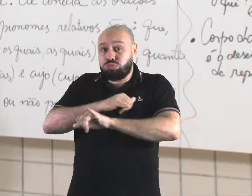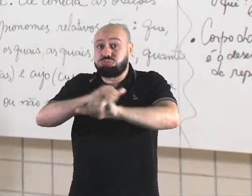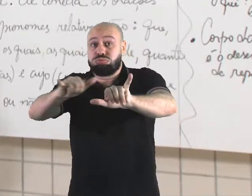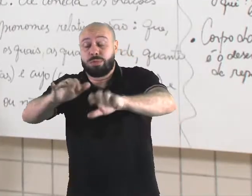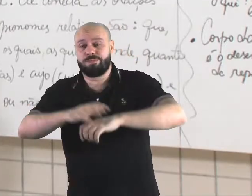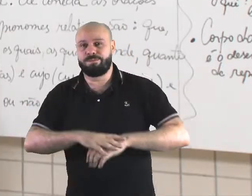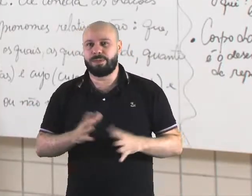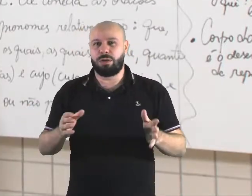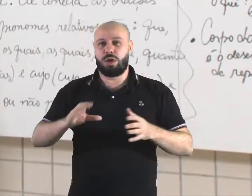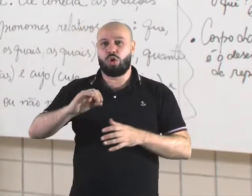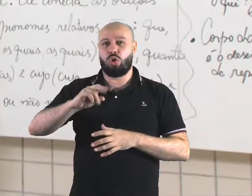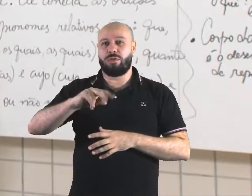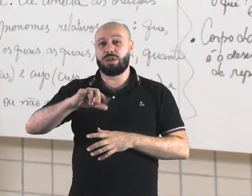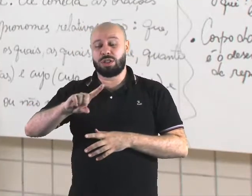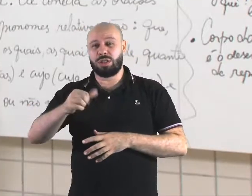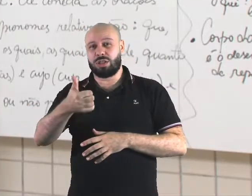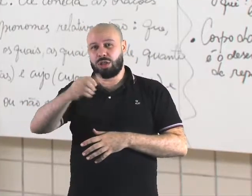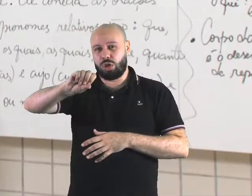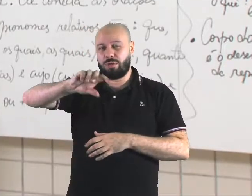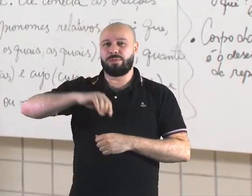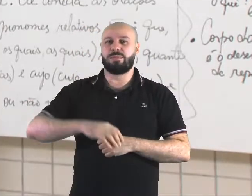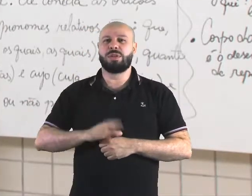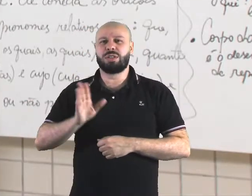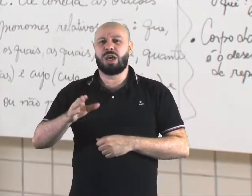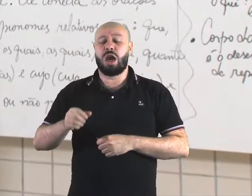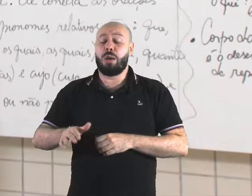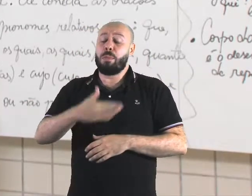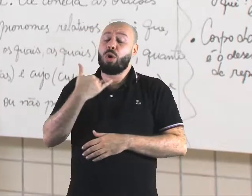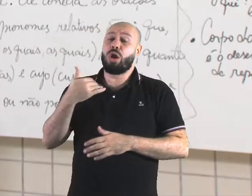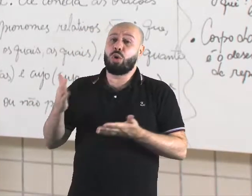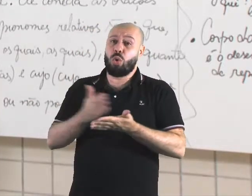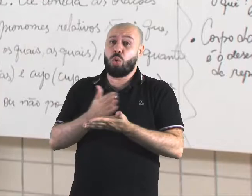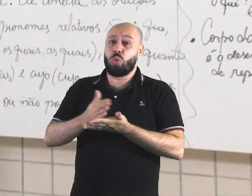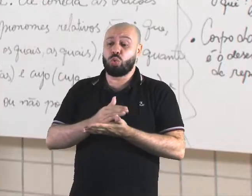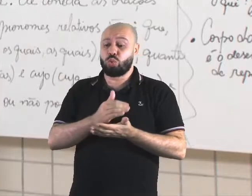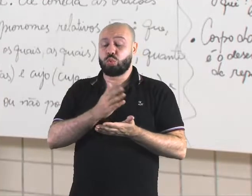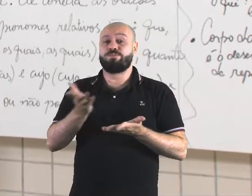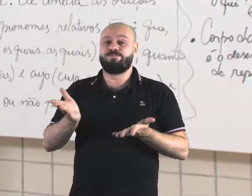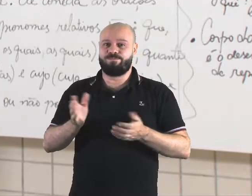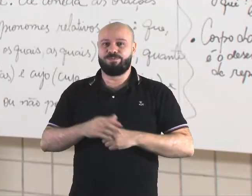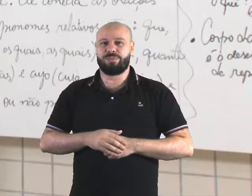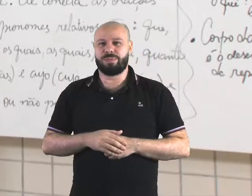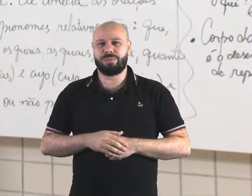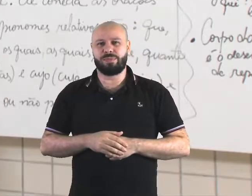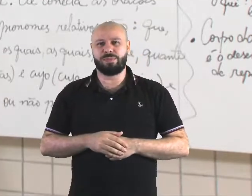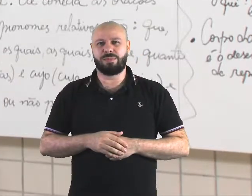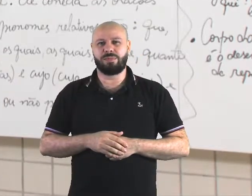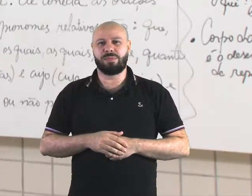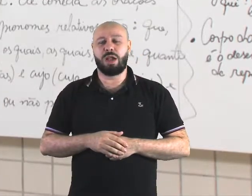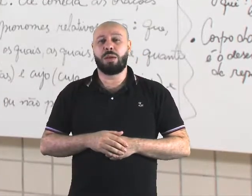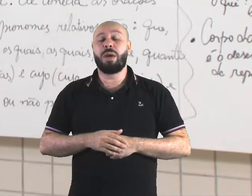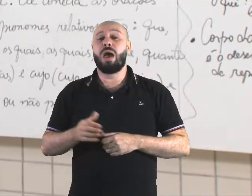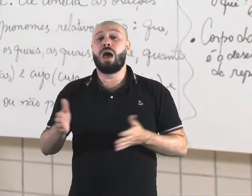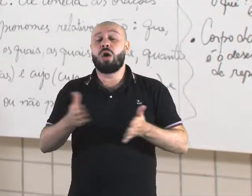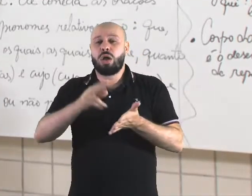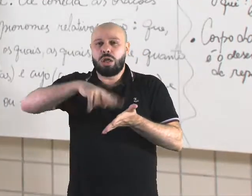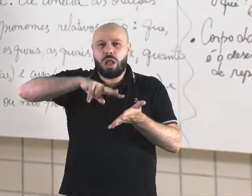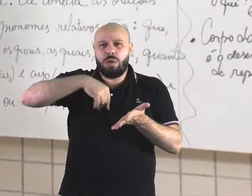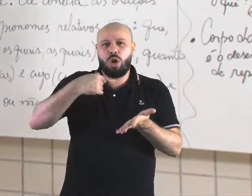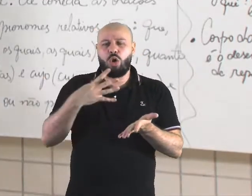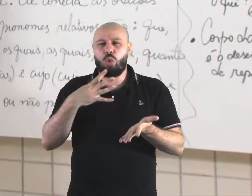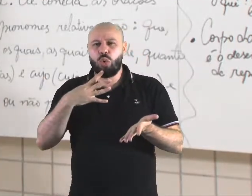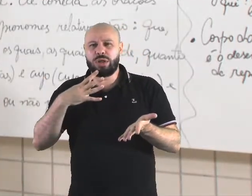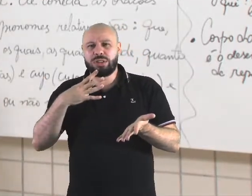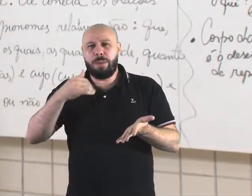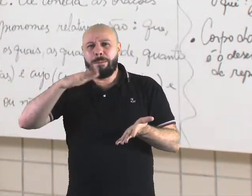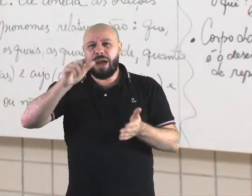do Covid-19, que já tiveram Covid-19, os que já morreram. Então, nós lemos essa reportagem, agora nós vamos conhecer mais sobre